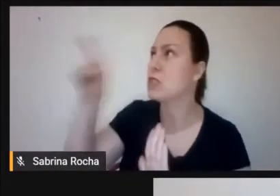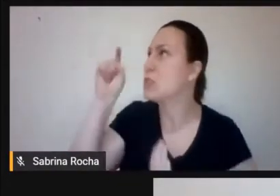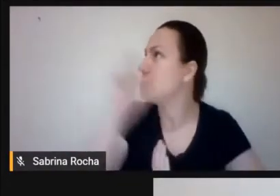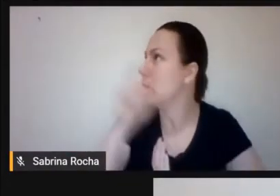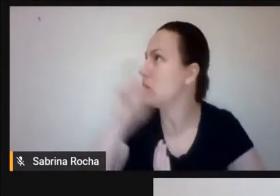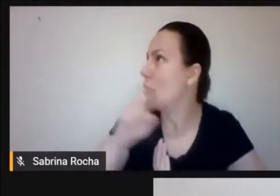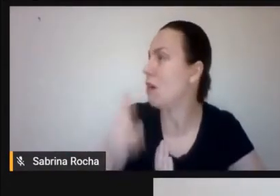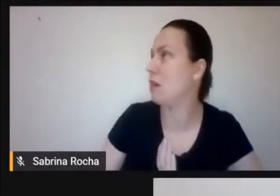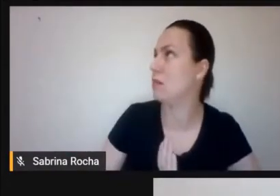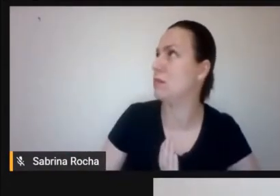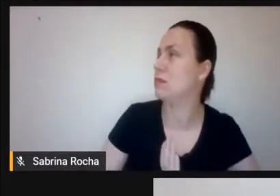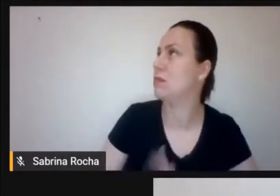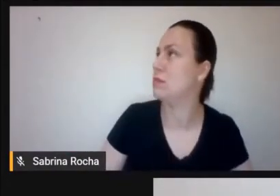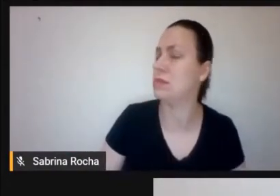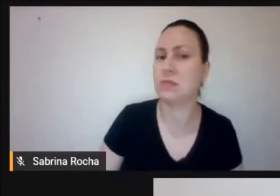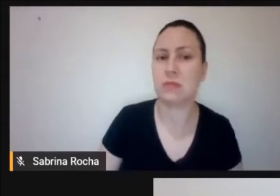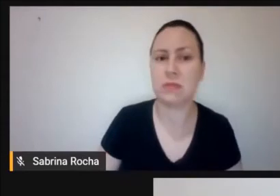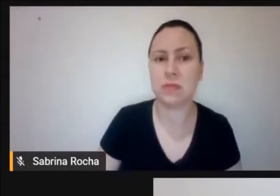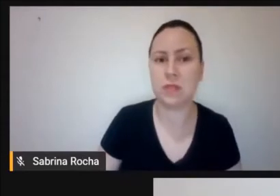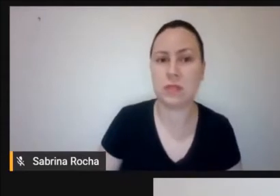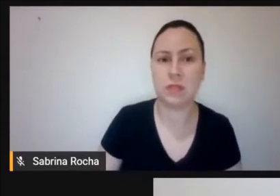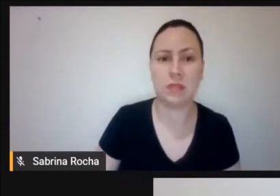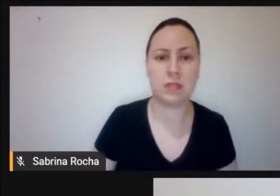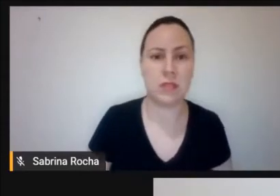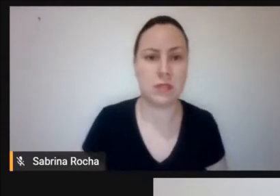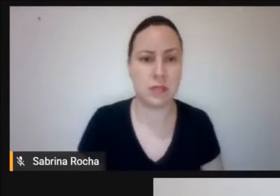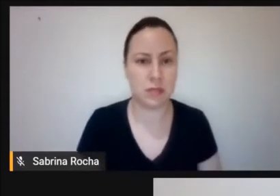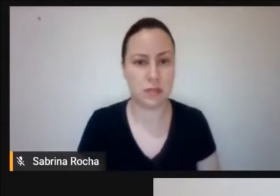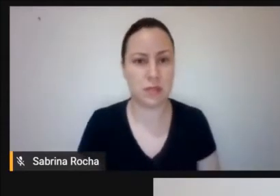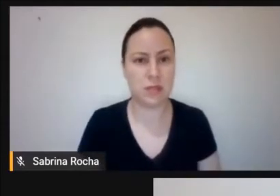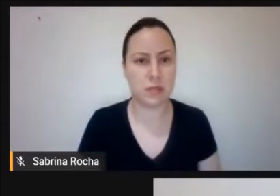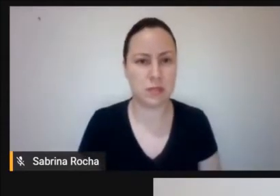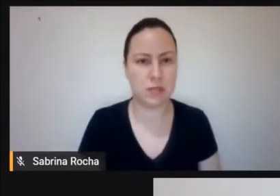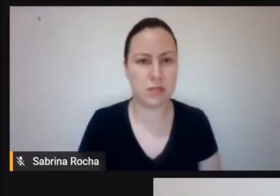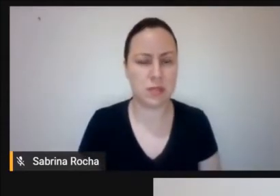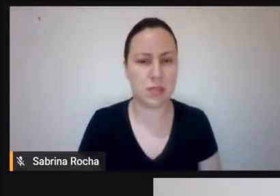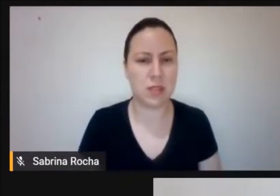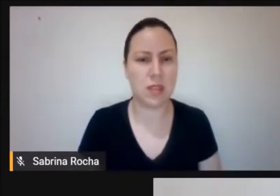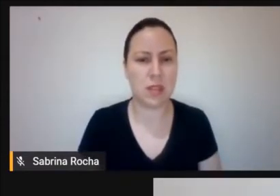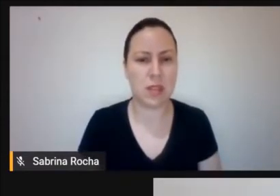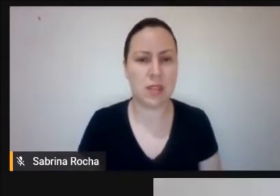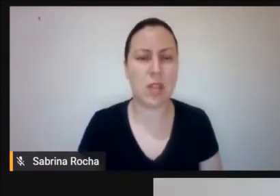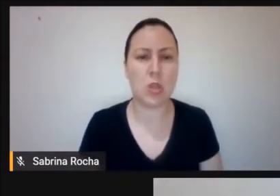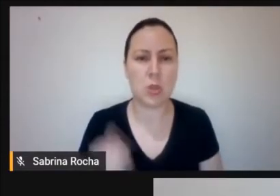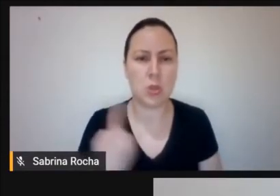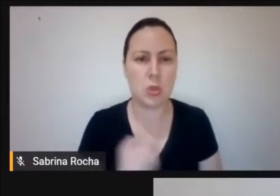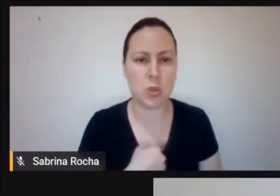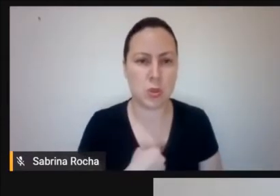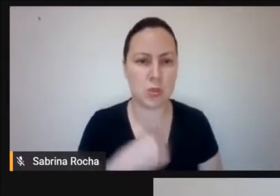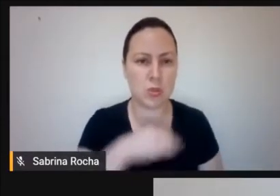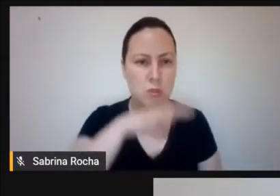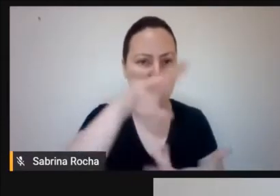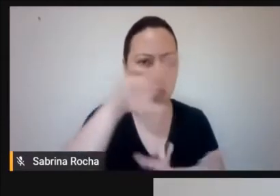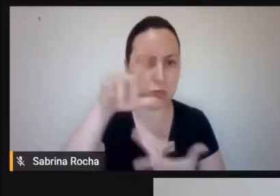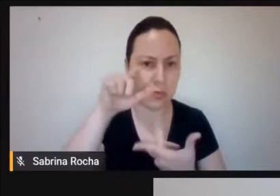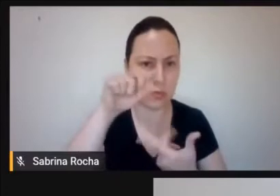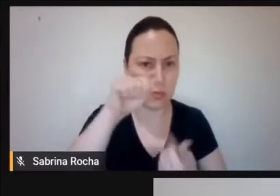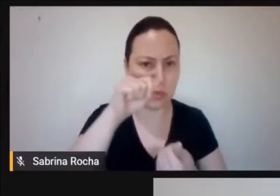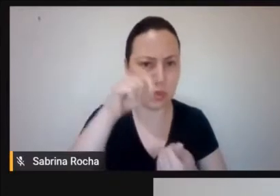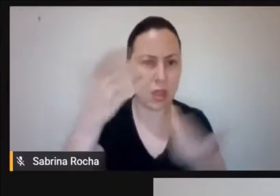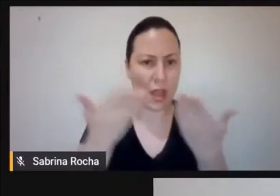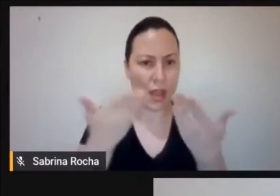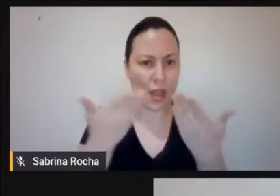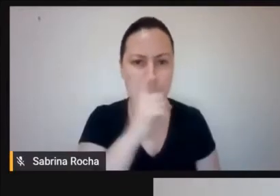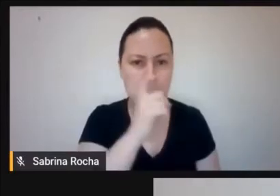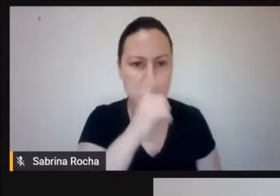mentirosos. Tem alguém aí que não sabe que a geração da Greta disse que esse mundo que nós estamos agora representando é de